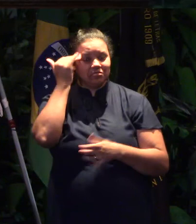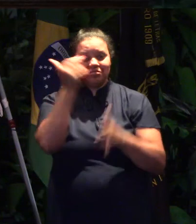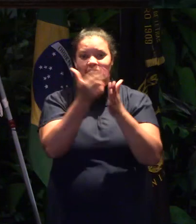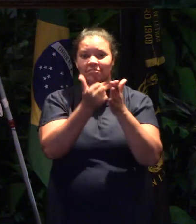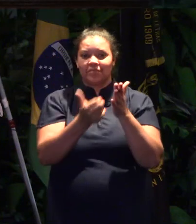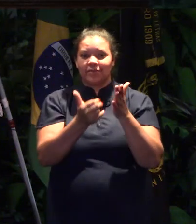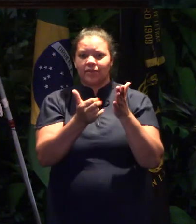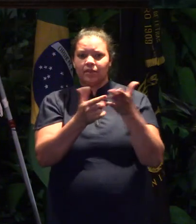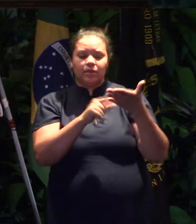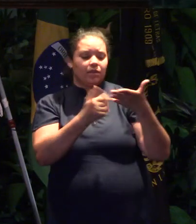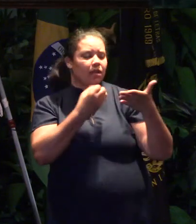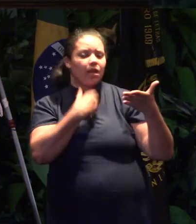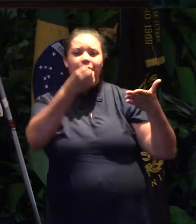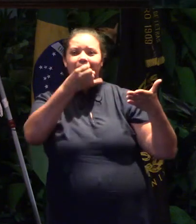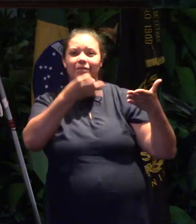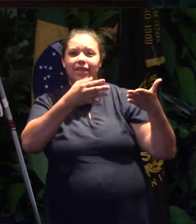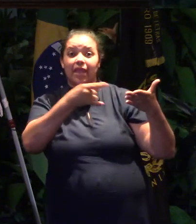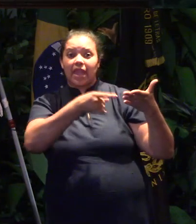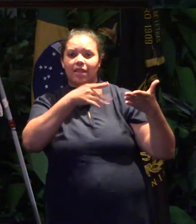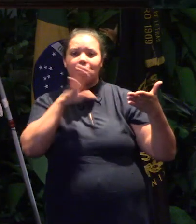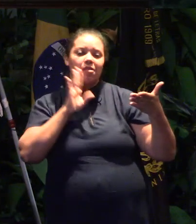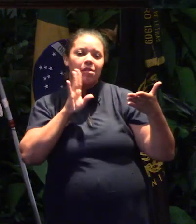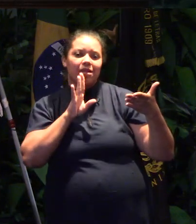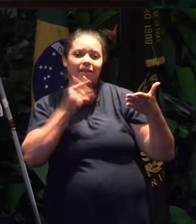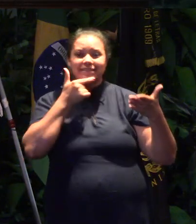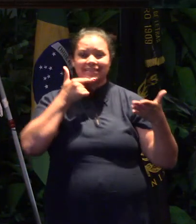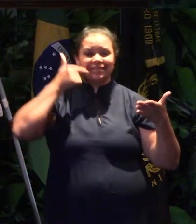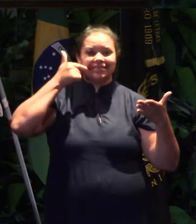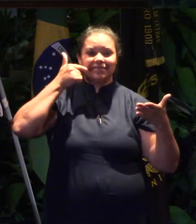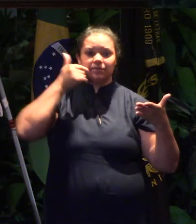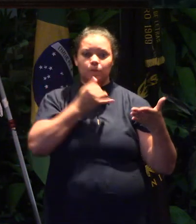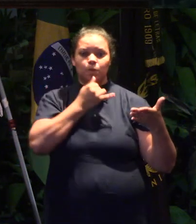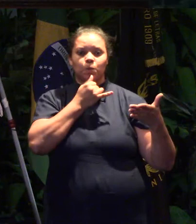eles descrevem a carinha. Isso aqui é mais bacana. Carinha com sorriso.